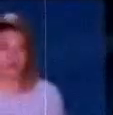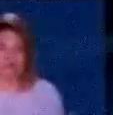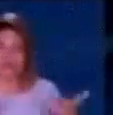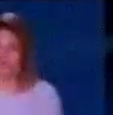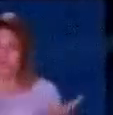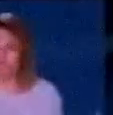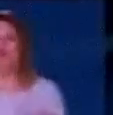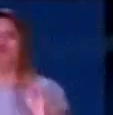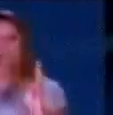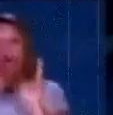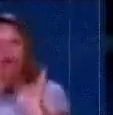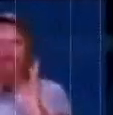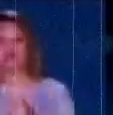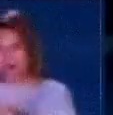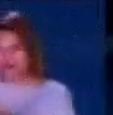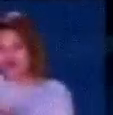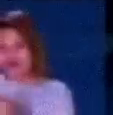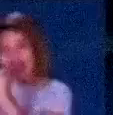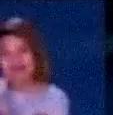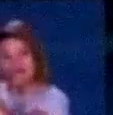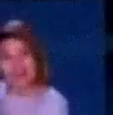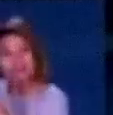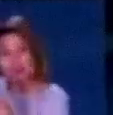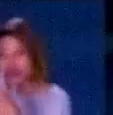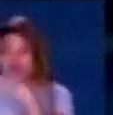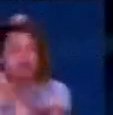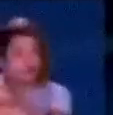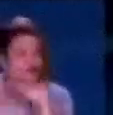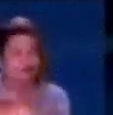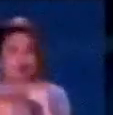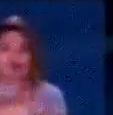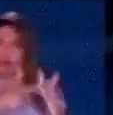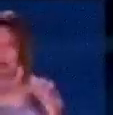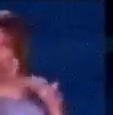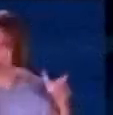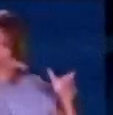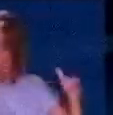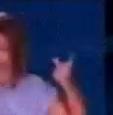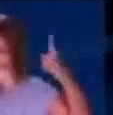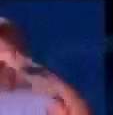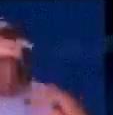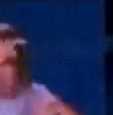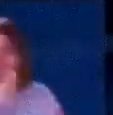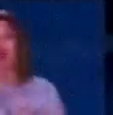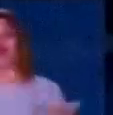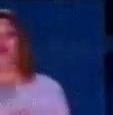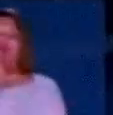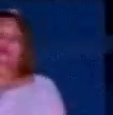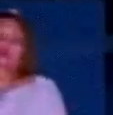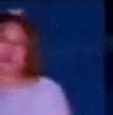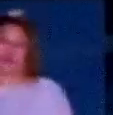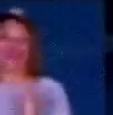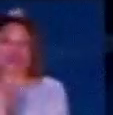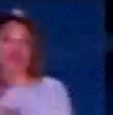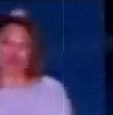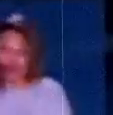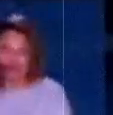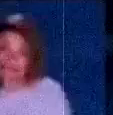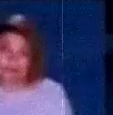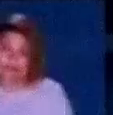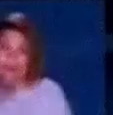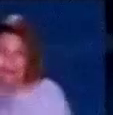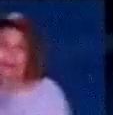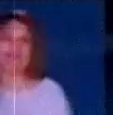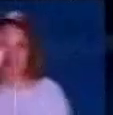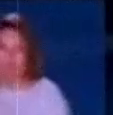os empresários privados começaram a colocar dinheiro. Foi um momento de crescimento. Infelizmente, o senhor agora, junto com o senhor Temer, no governo dele